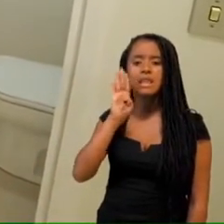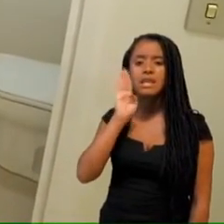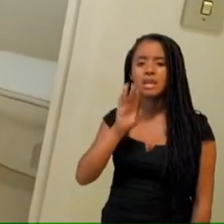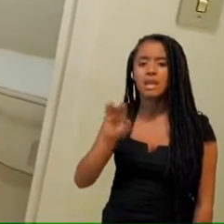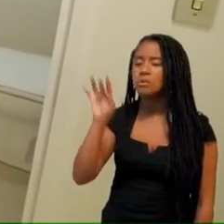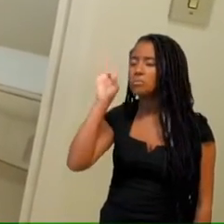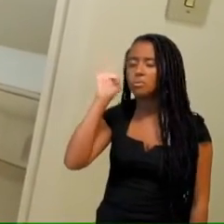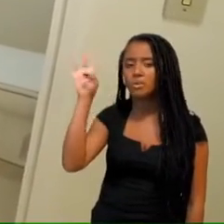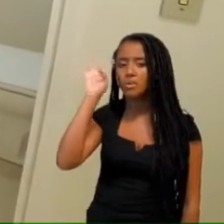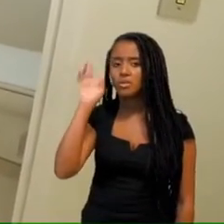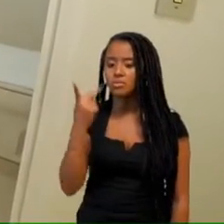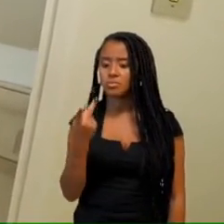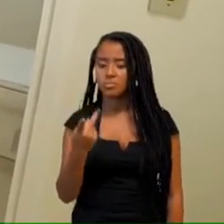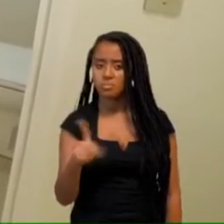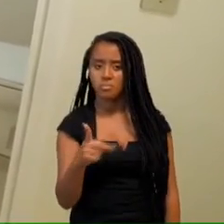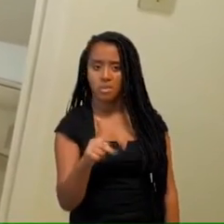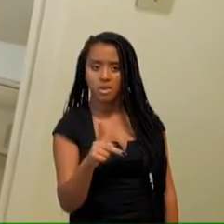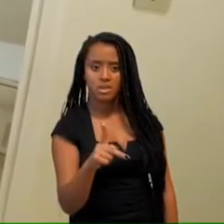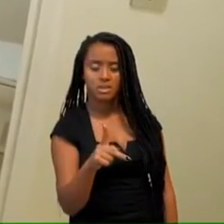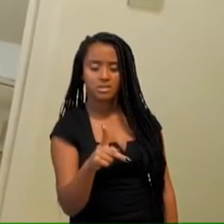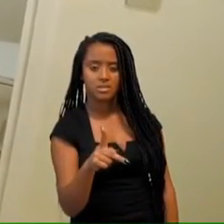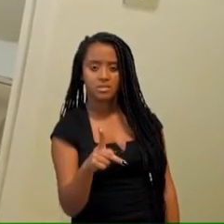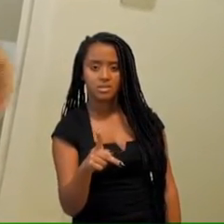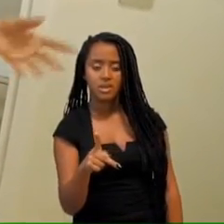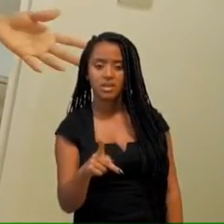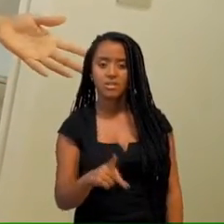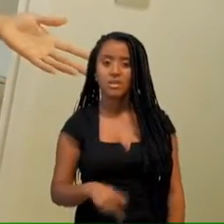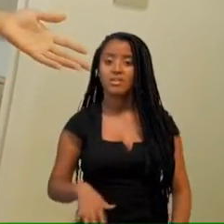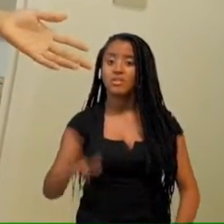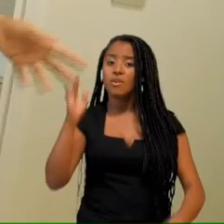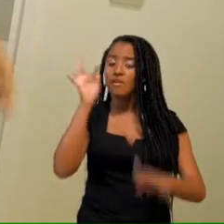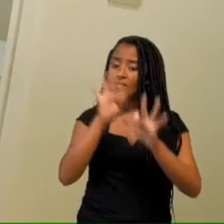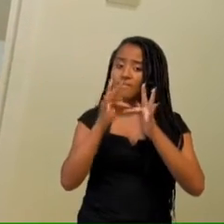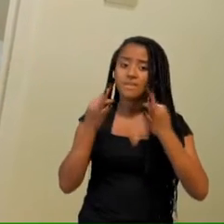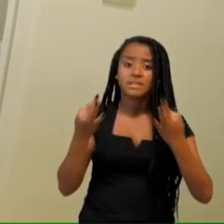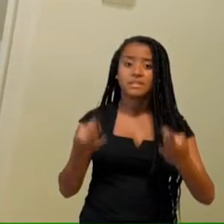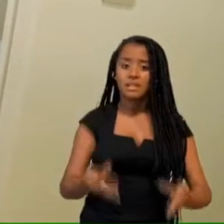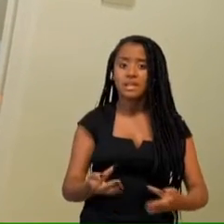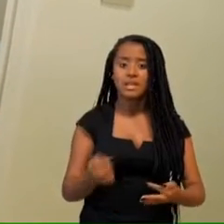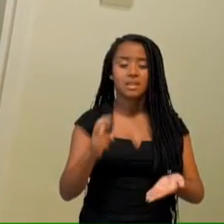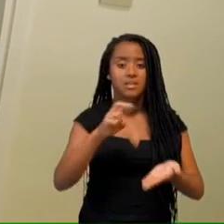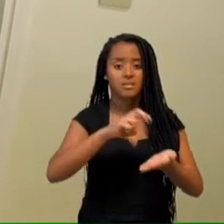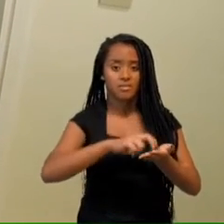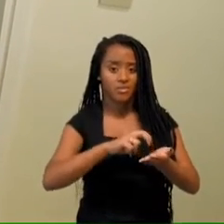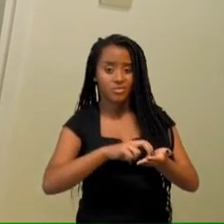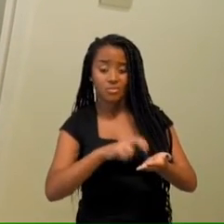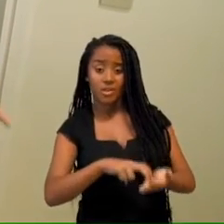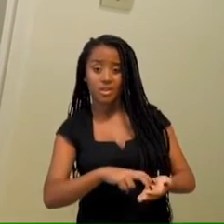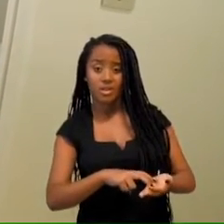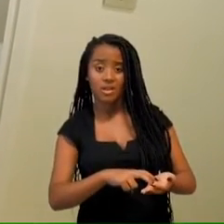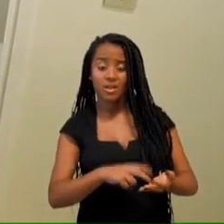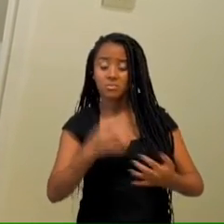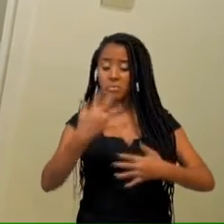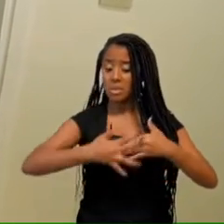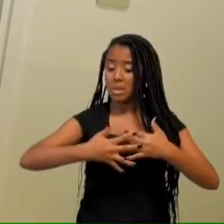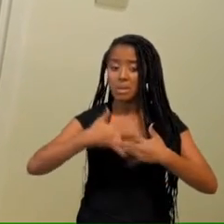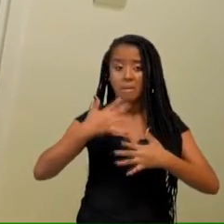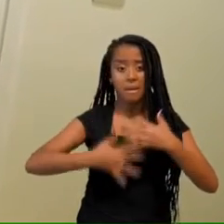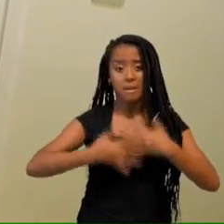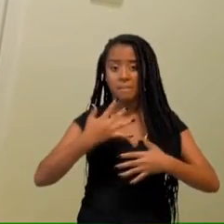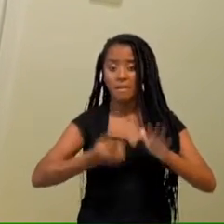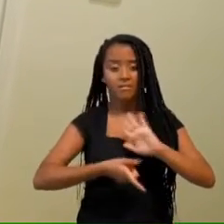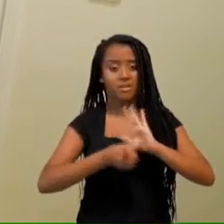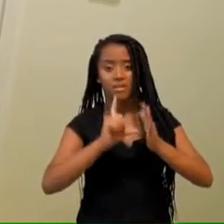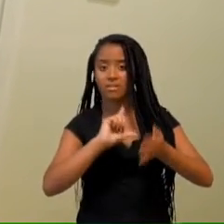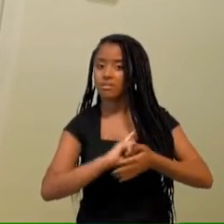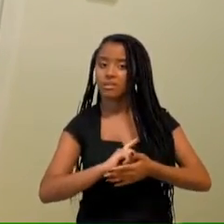ambiente só aqui a gente vê que são três espaços né Isso facilita nossa vida na hora de sair de manhã ninguém atrapalha ninguém ninguém atrasa ninguém